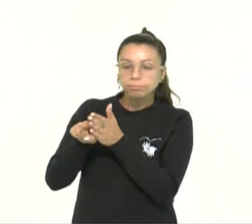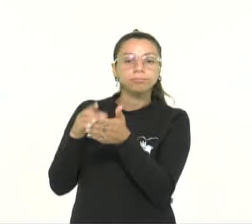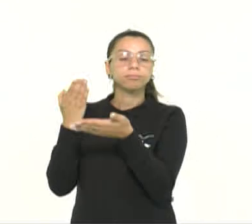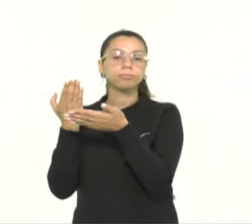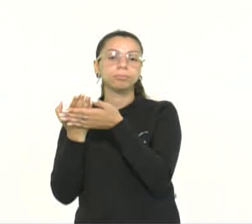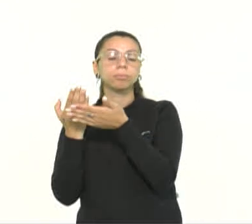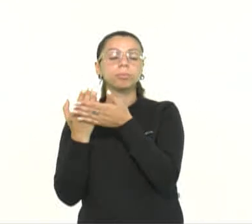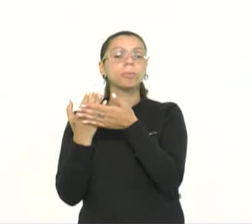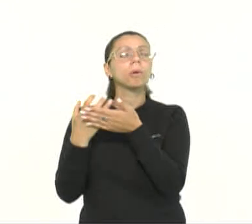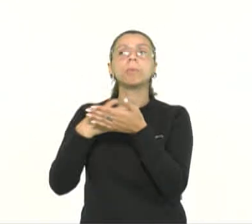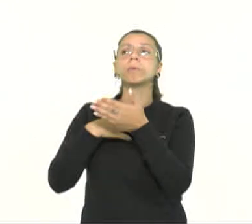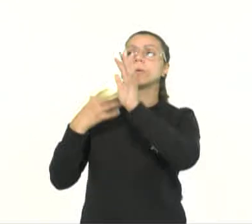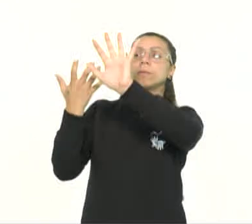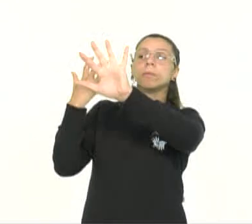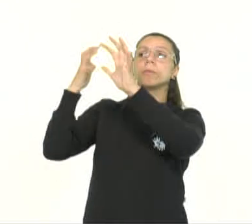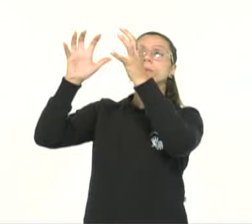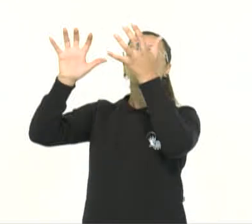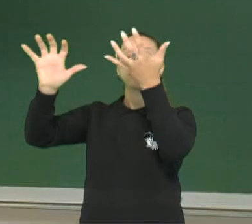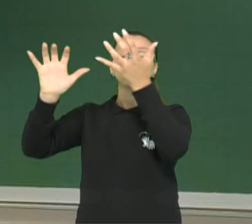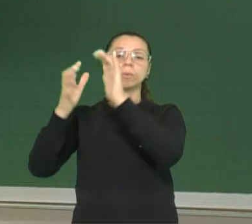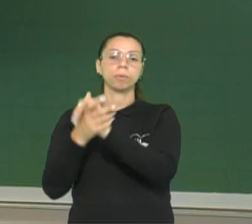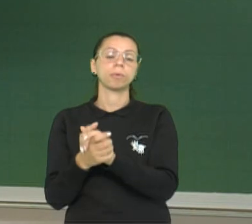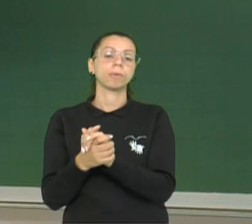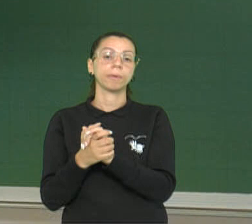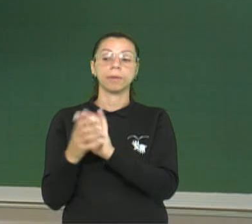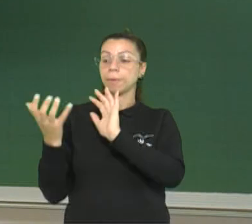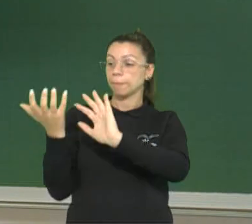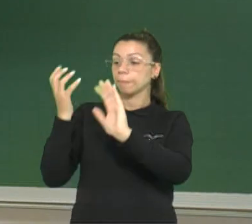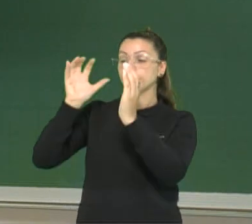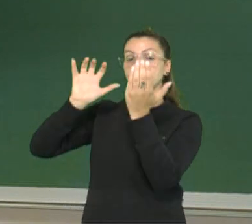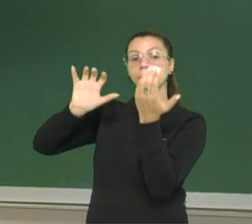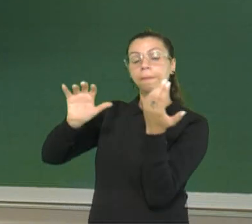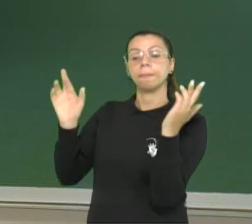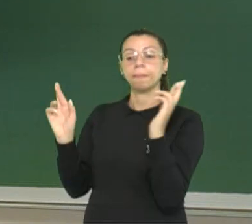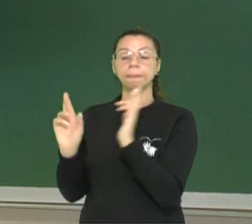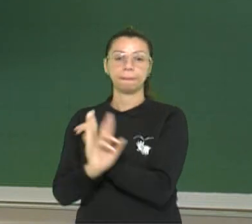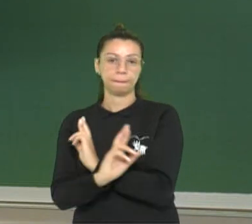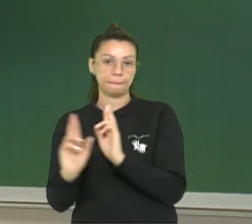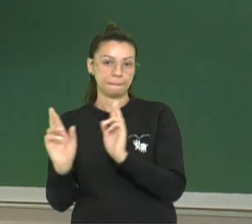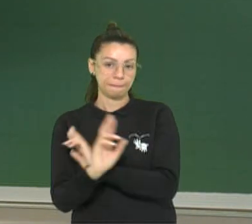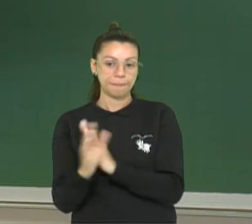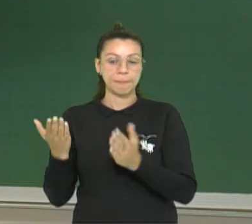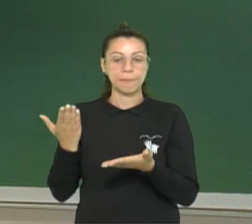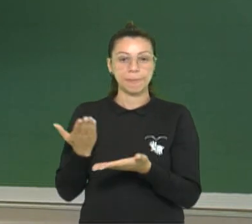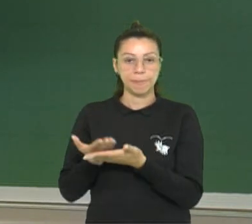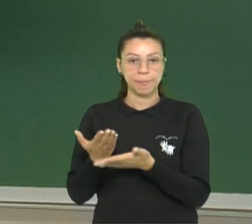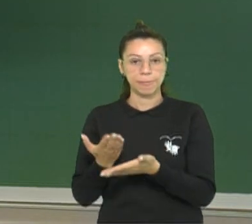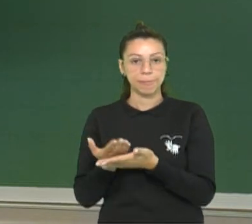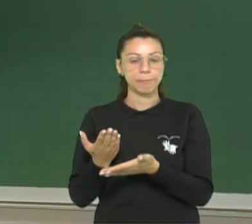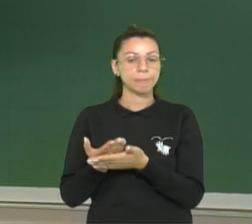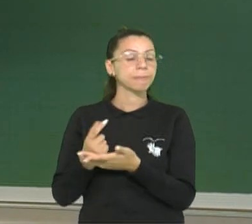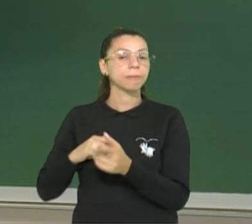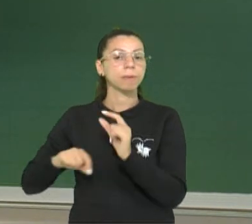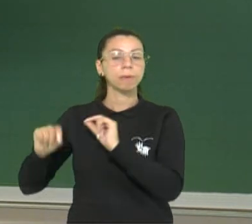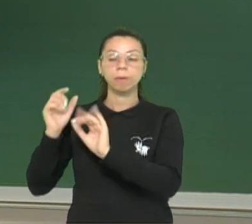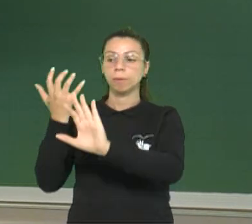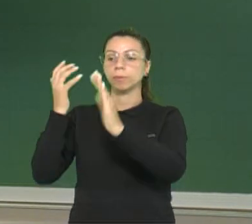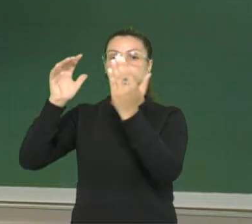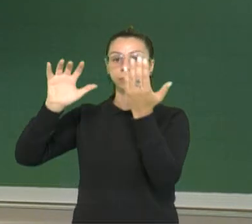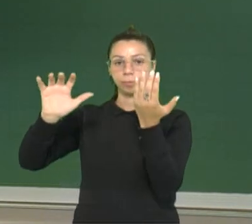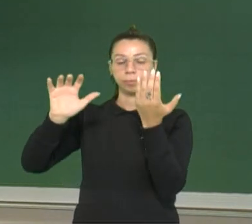da atmosfera. Então, a meteorologia ela está justamente associada ao estudo da previsão das